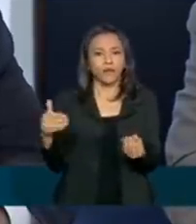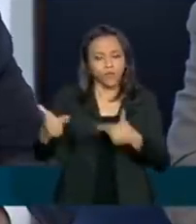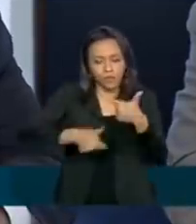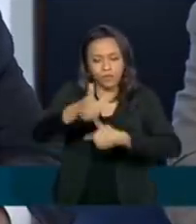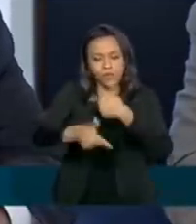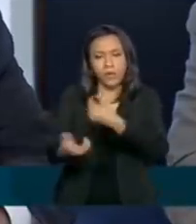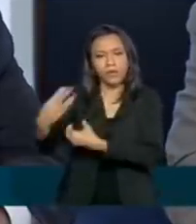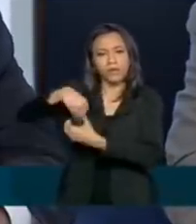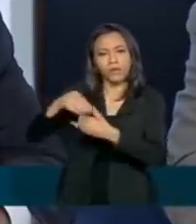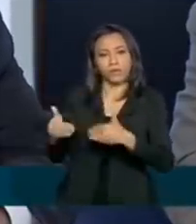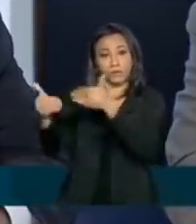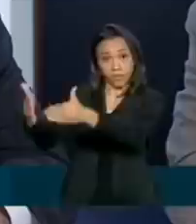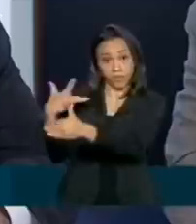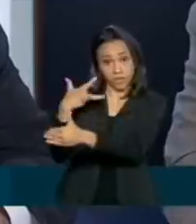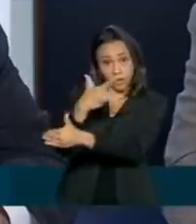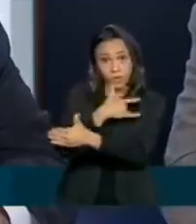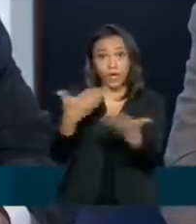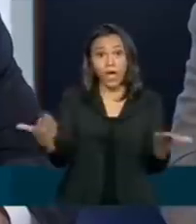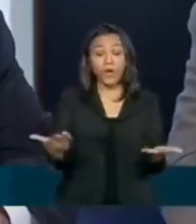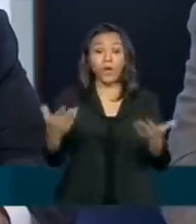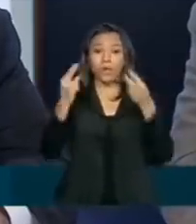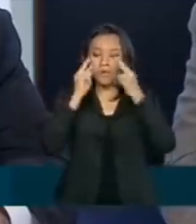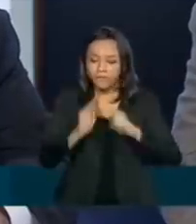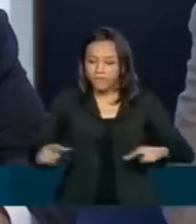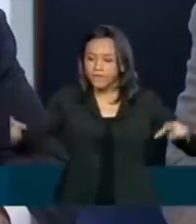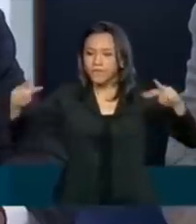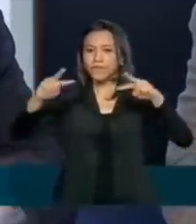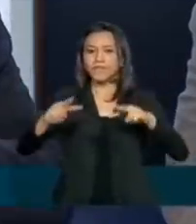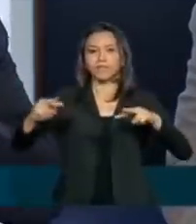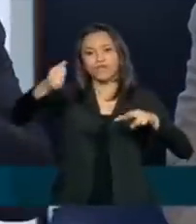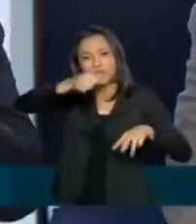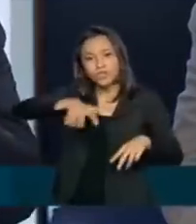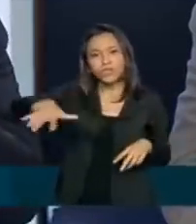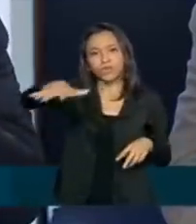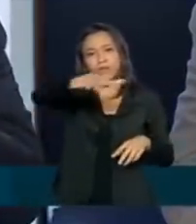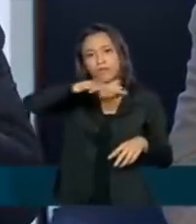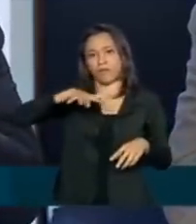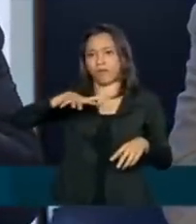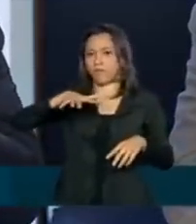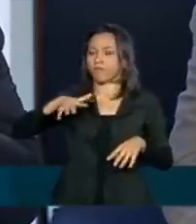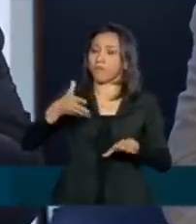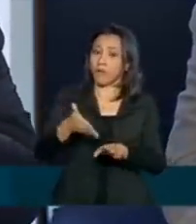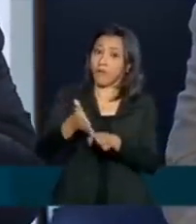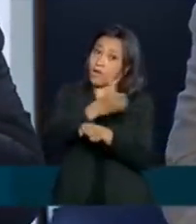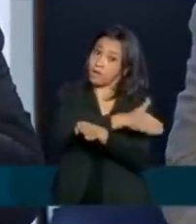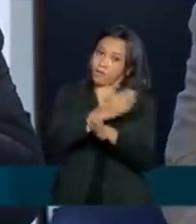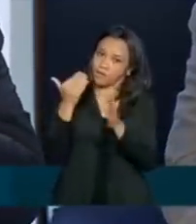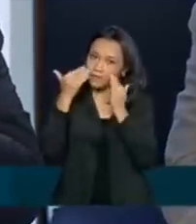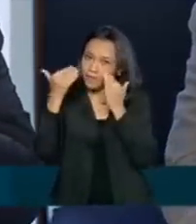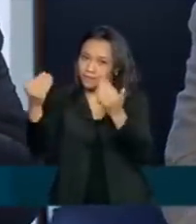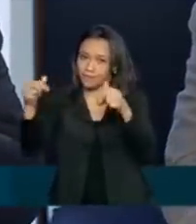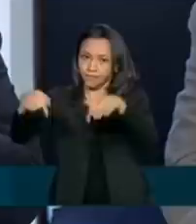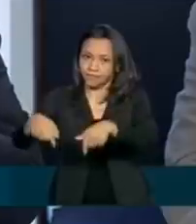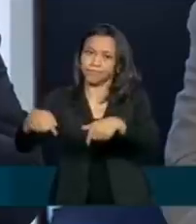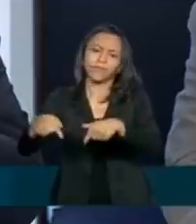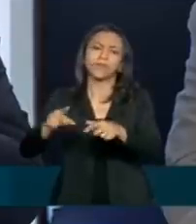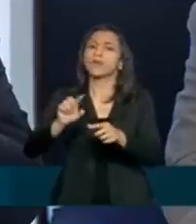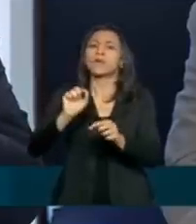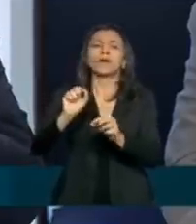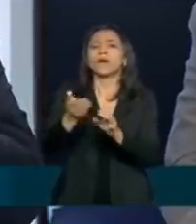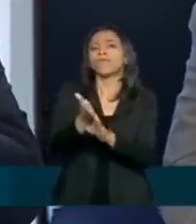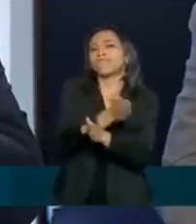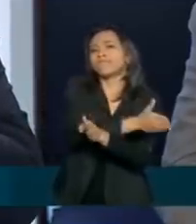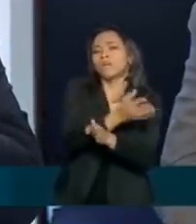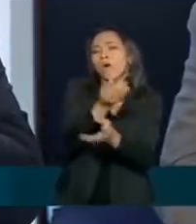Começo agora dando uma visão geral, antes de entrar ali nas apresentações, sobre como está hoje,